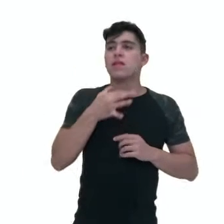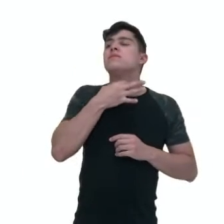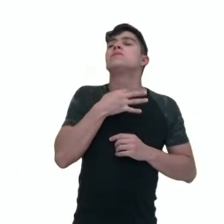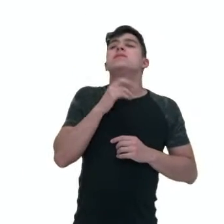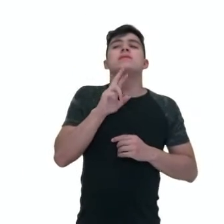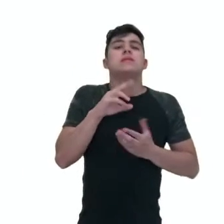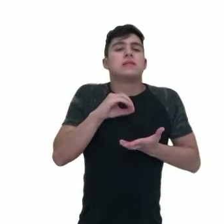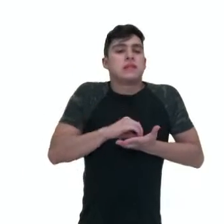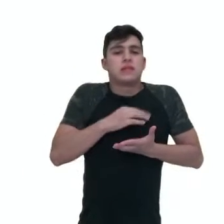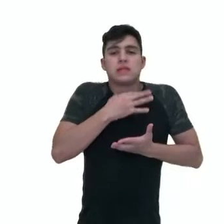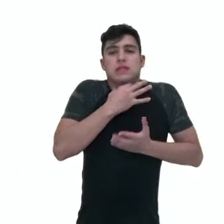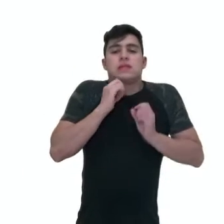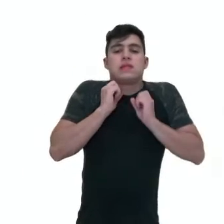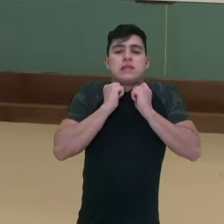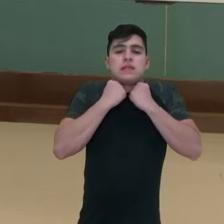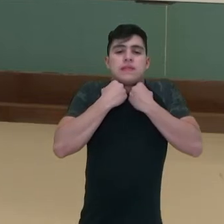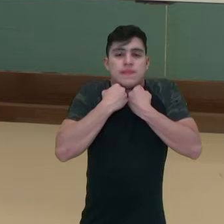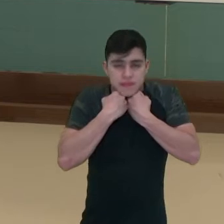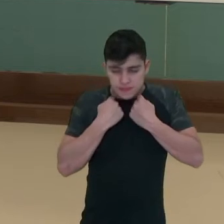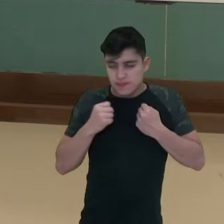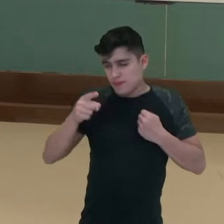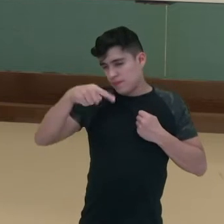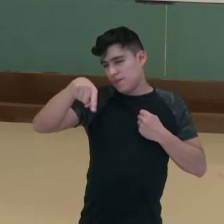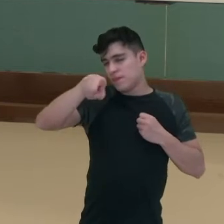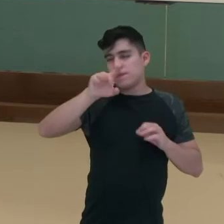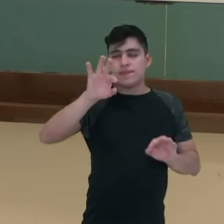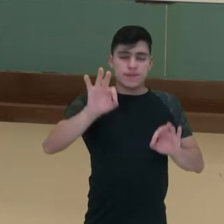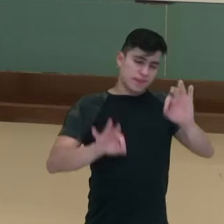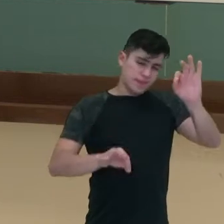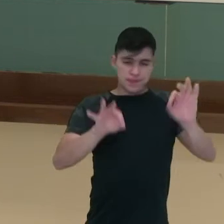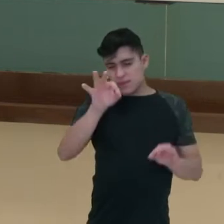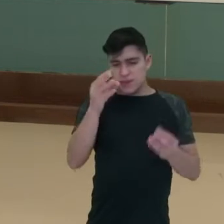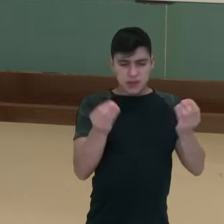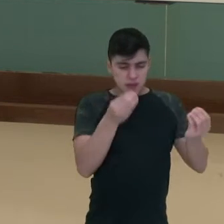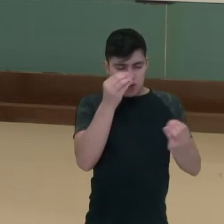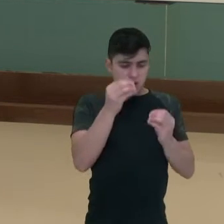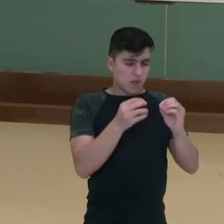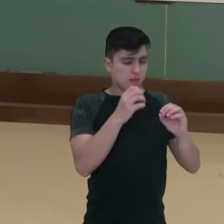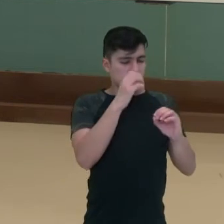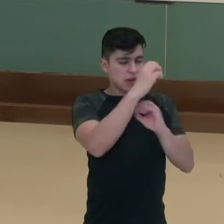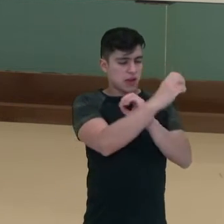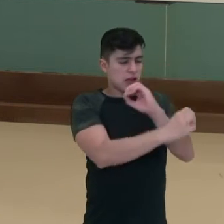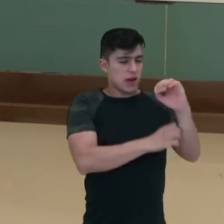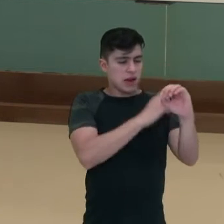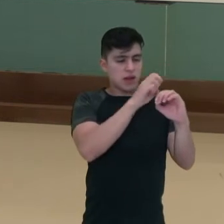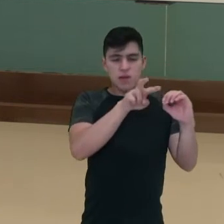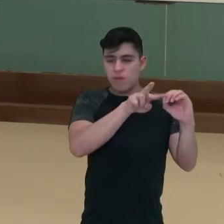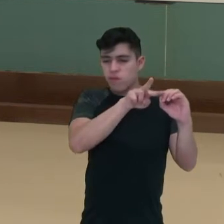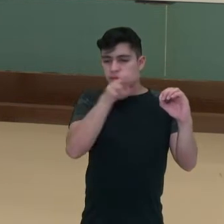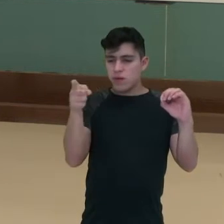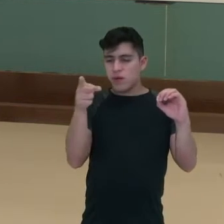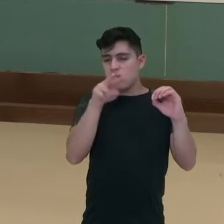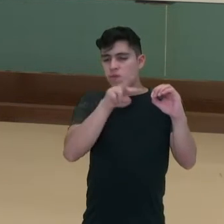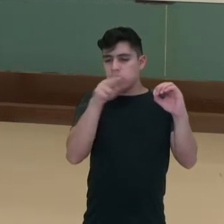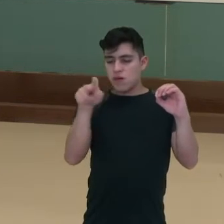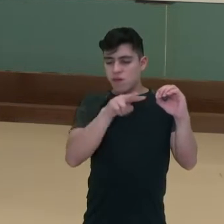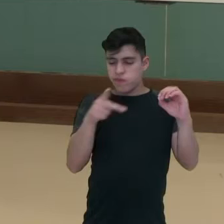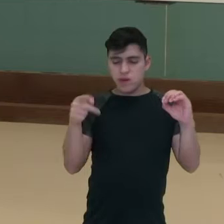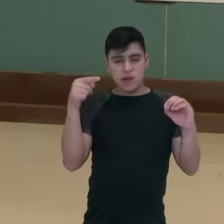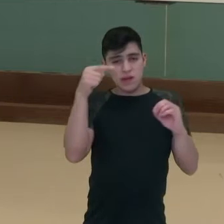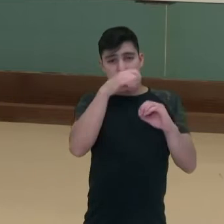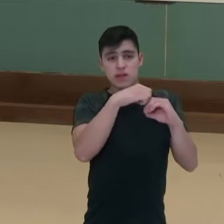asfixia. Realize a distribuição eletrônica deste composto molecular.